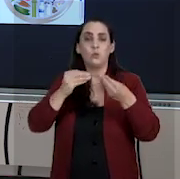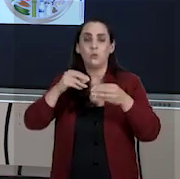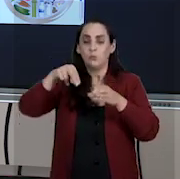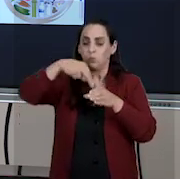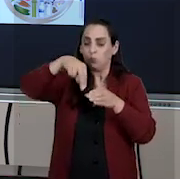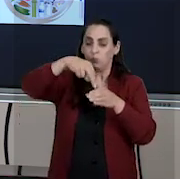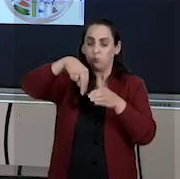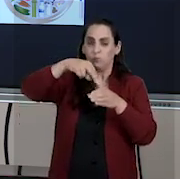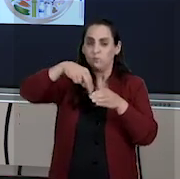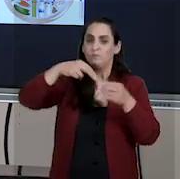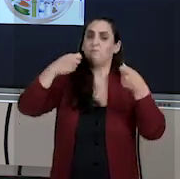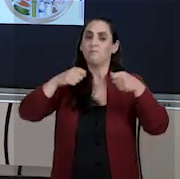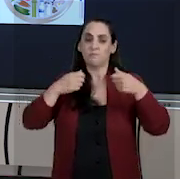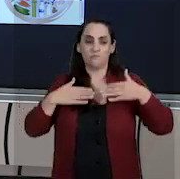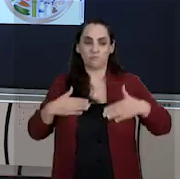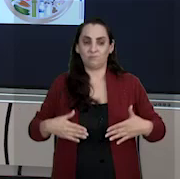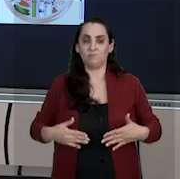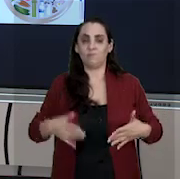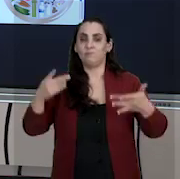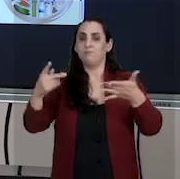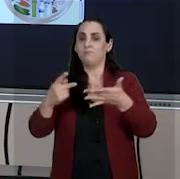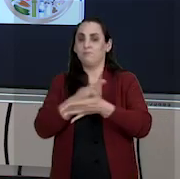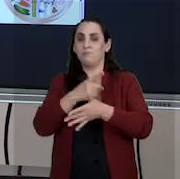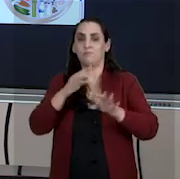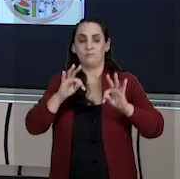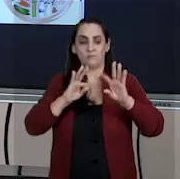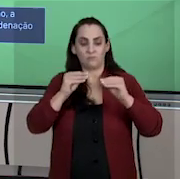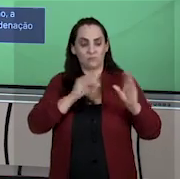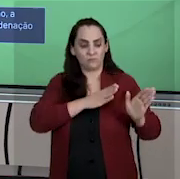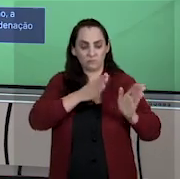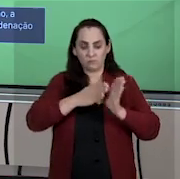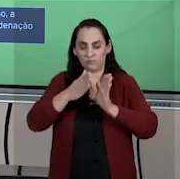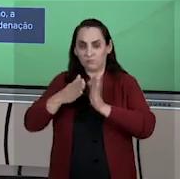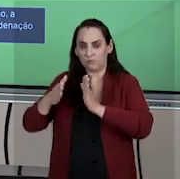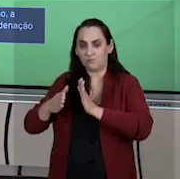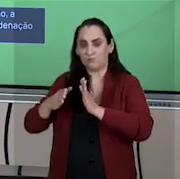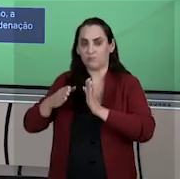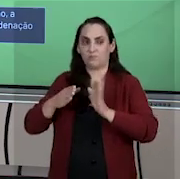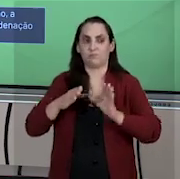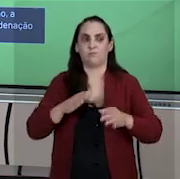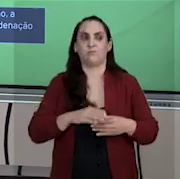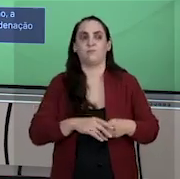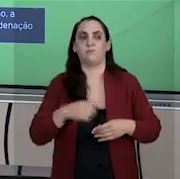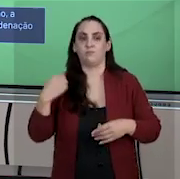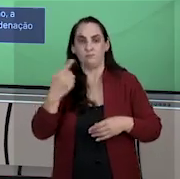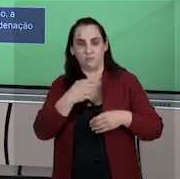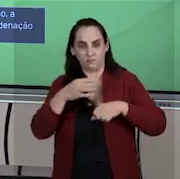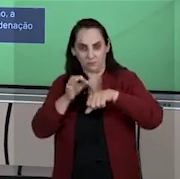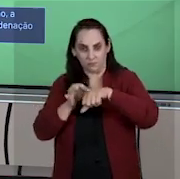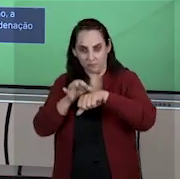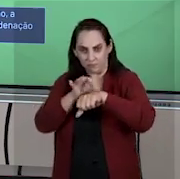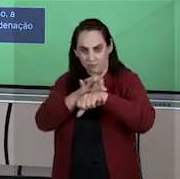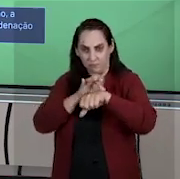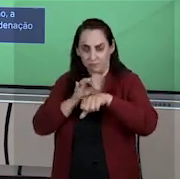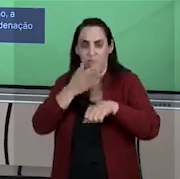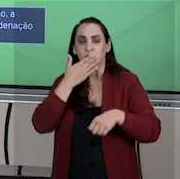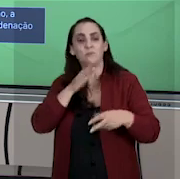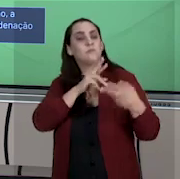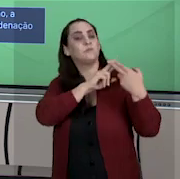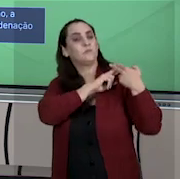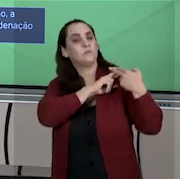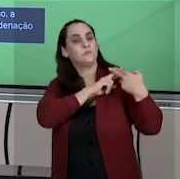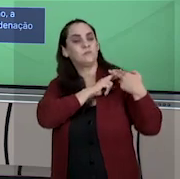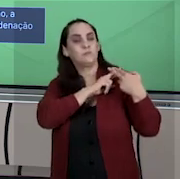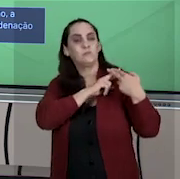ocorra, então, o processo metabólico dentro das nossas células. Bom, então, quais são as funções do processo